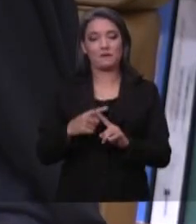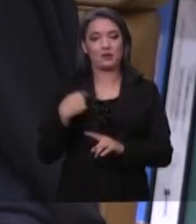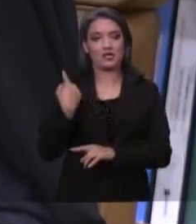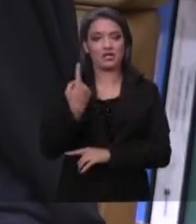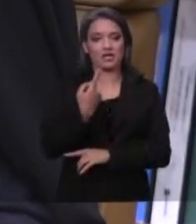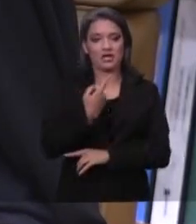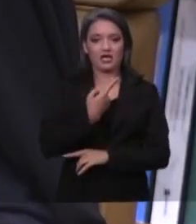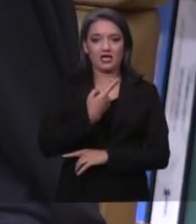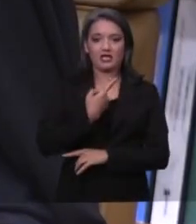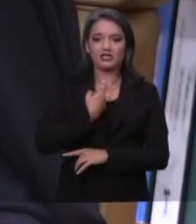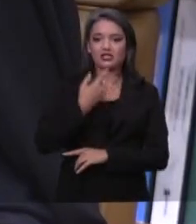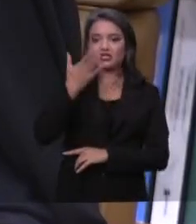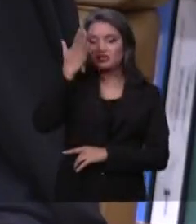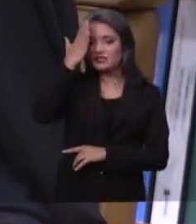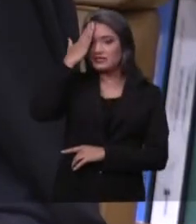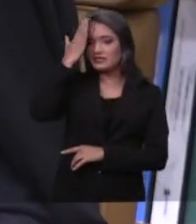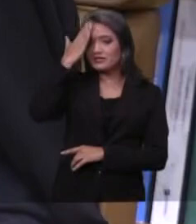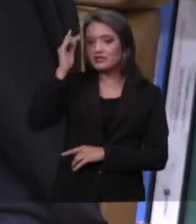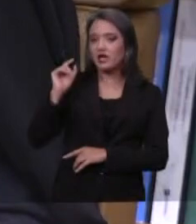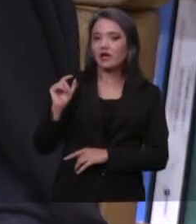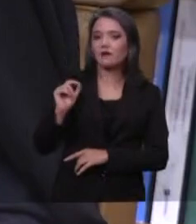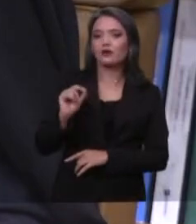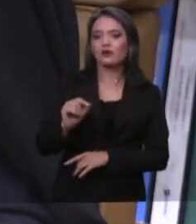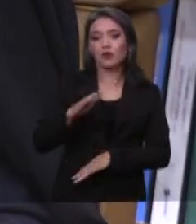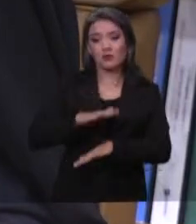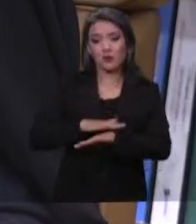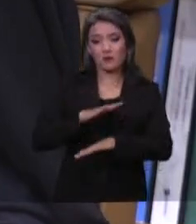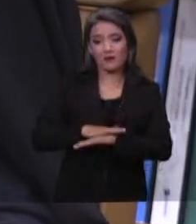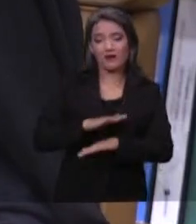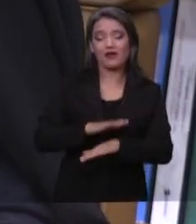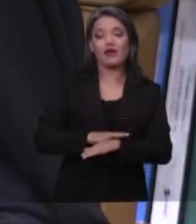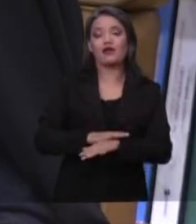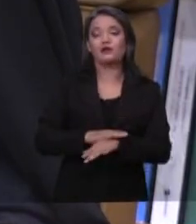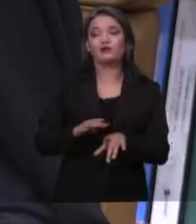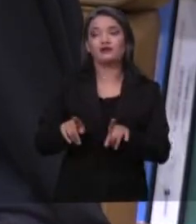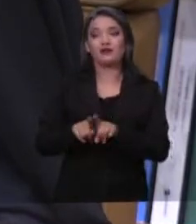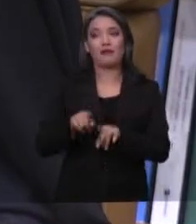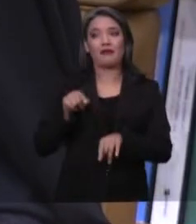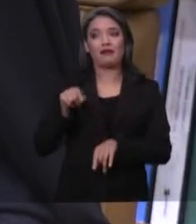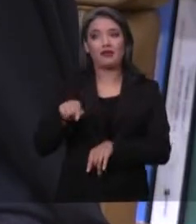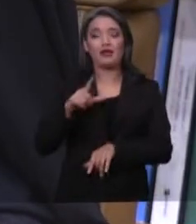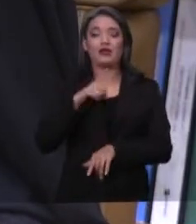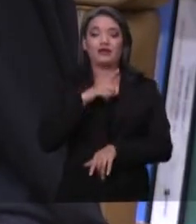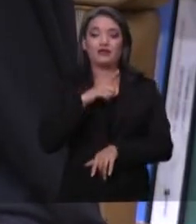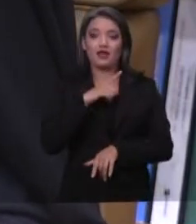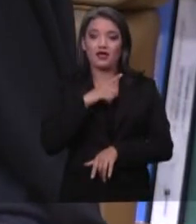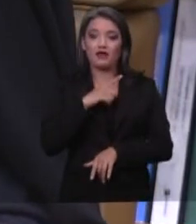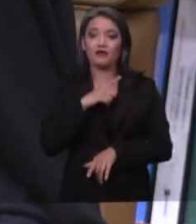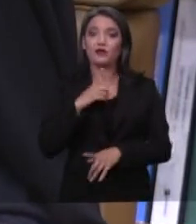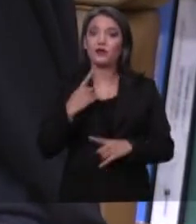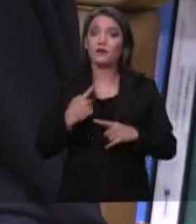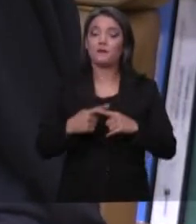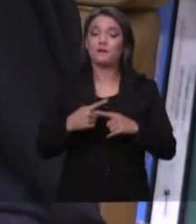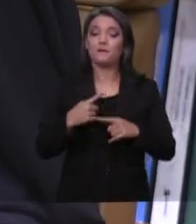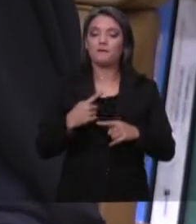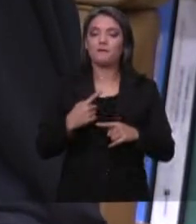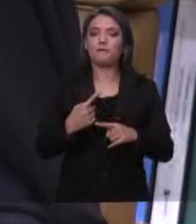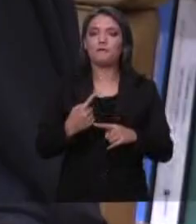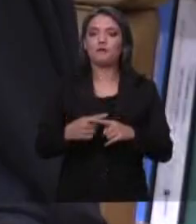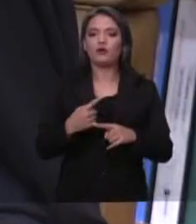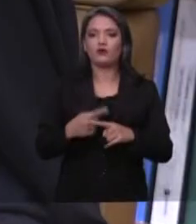dificuldades e os sofrimentos pessoais e familiares que Sua Excelência atravessou por cumprir bem e muito bem o